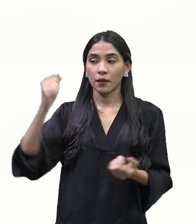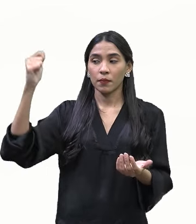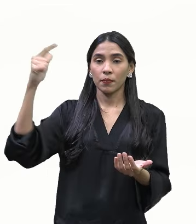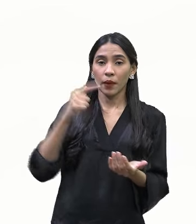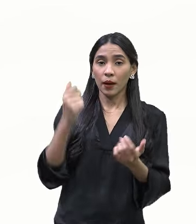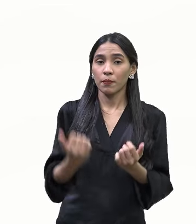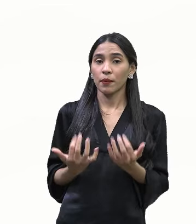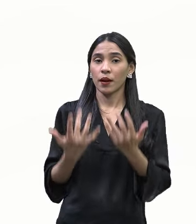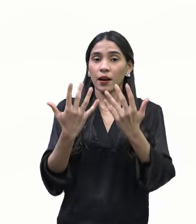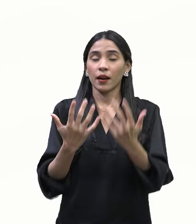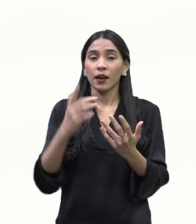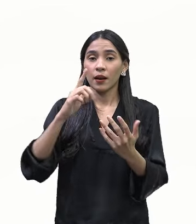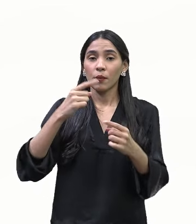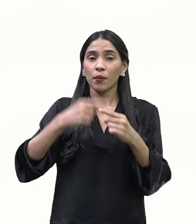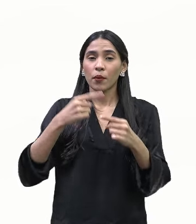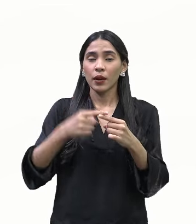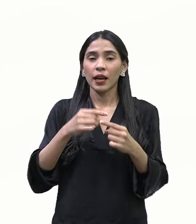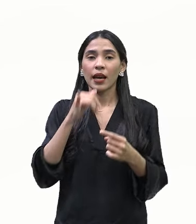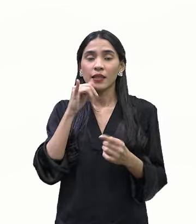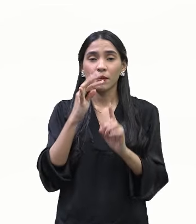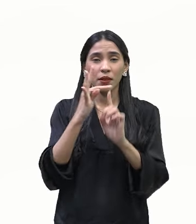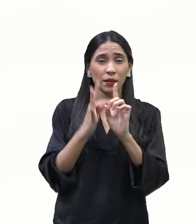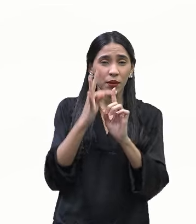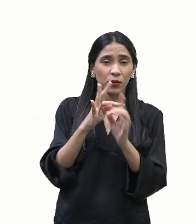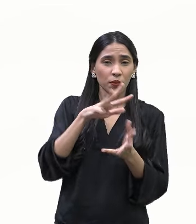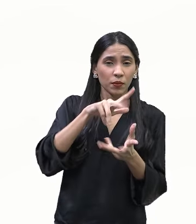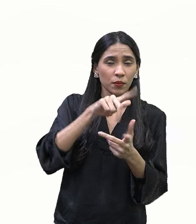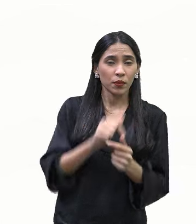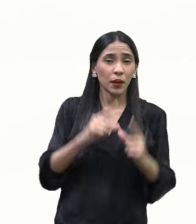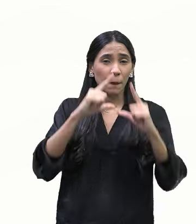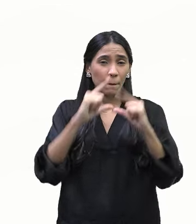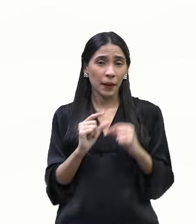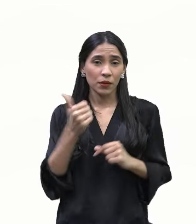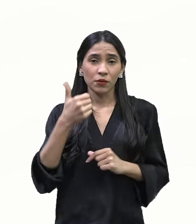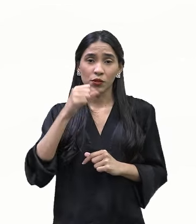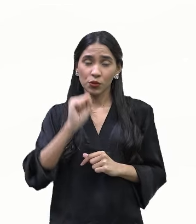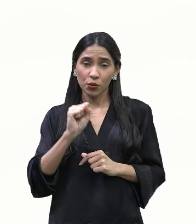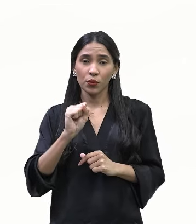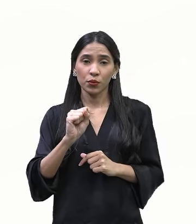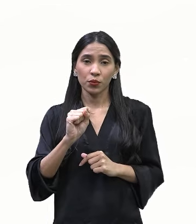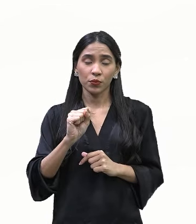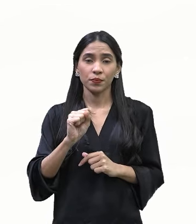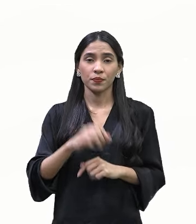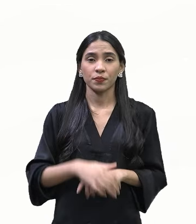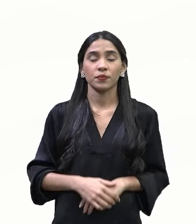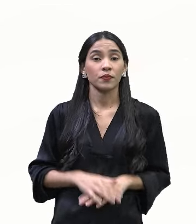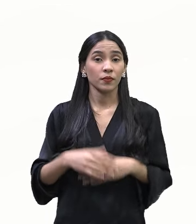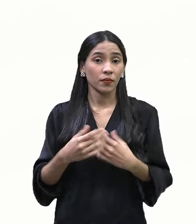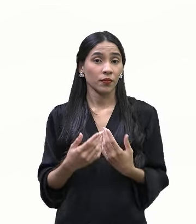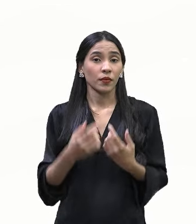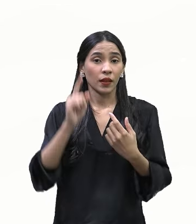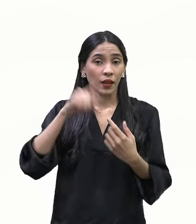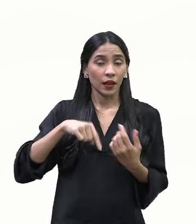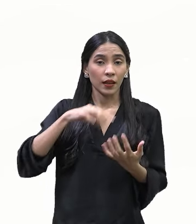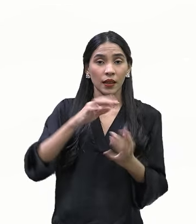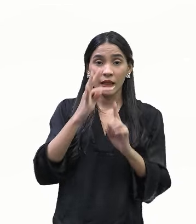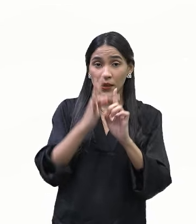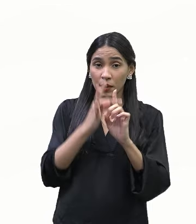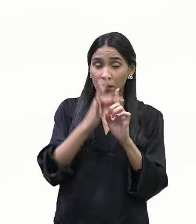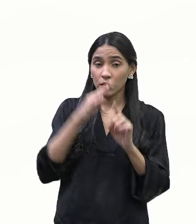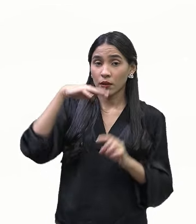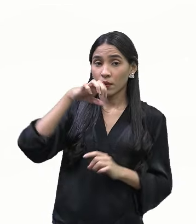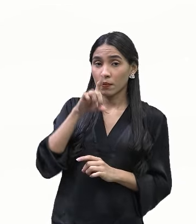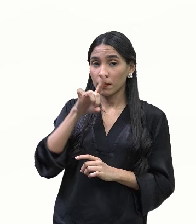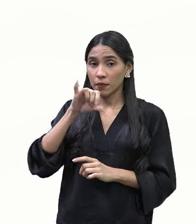por ele, a temperatura do planeta ia ser menos 18 graus. Tá? Isso a gente está falando da temperatura